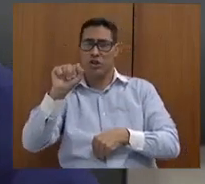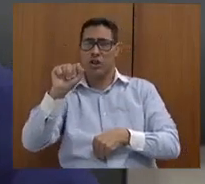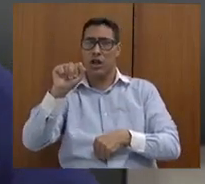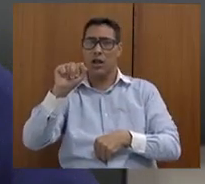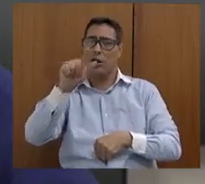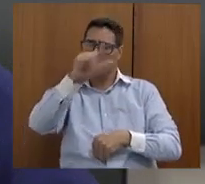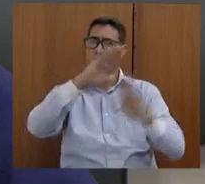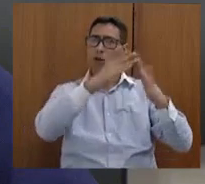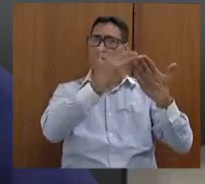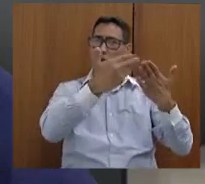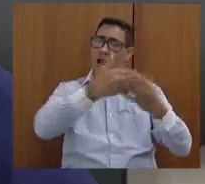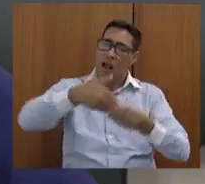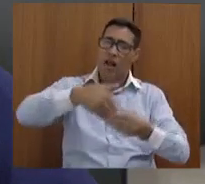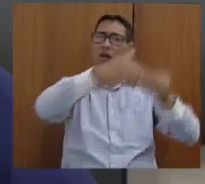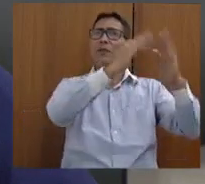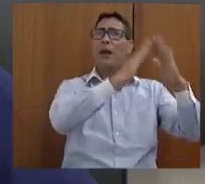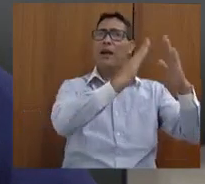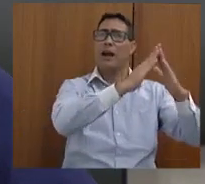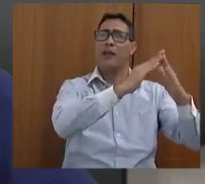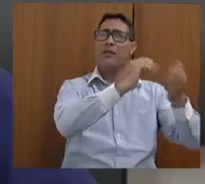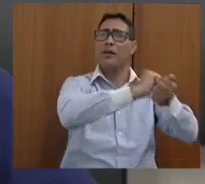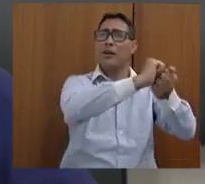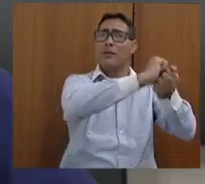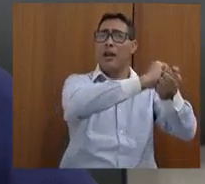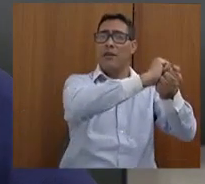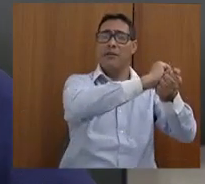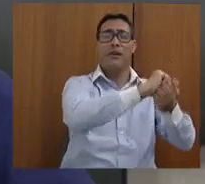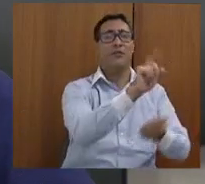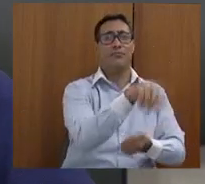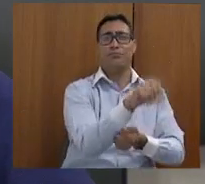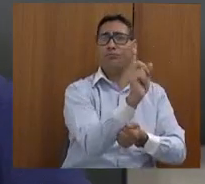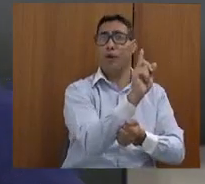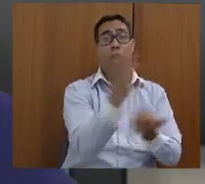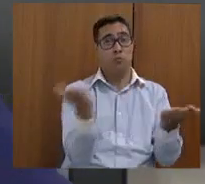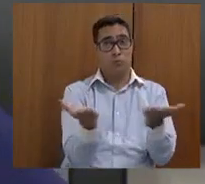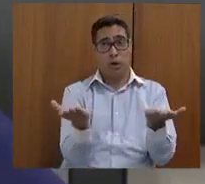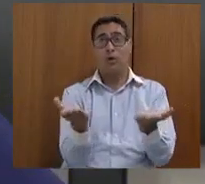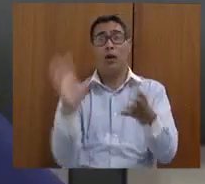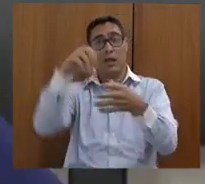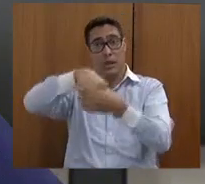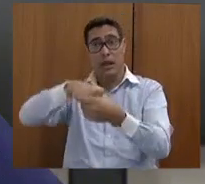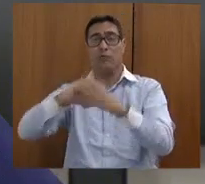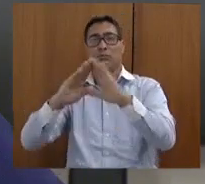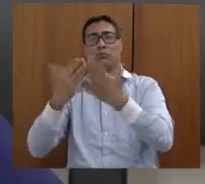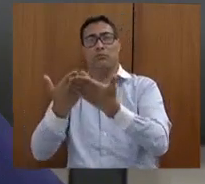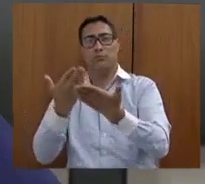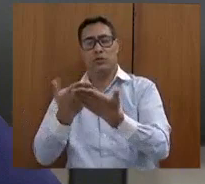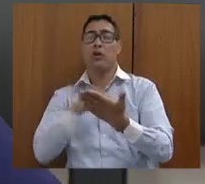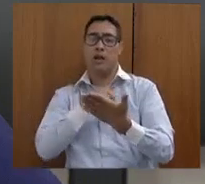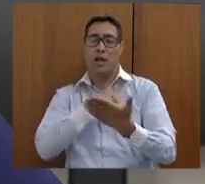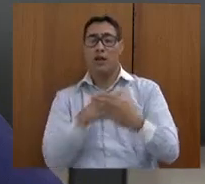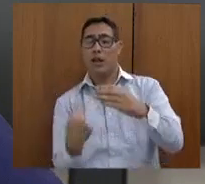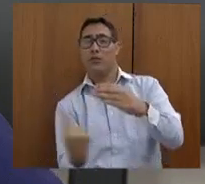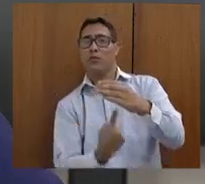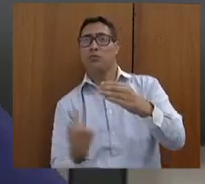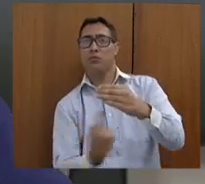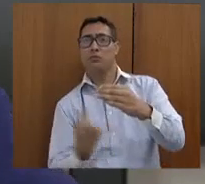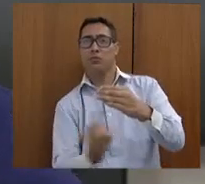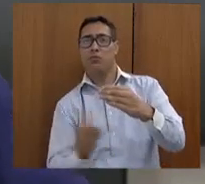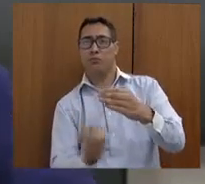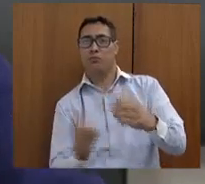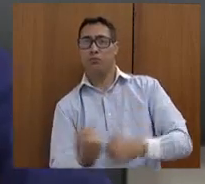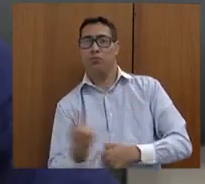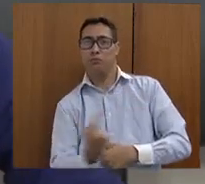nas escolas para quem realmente quer valorizar os servidores não é só salário é um outro ponto